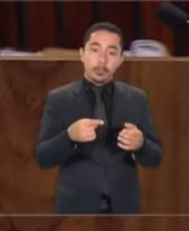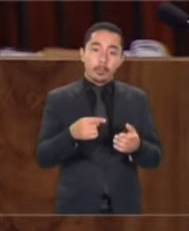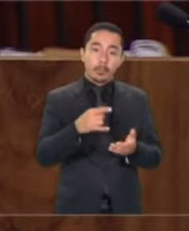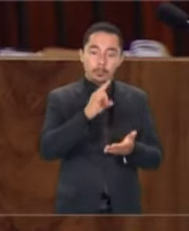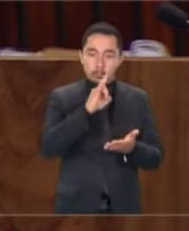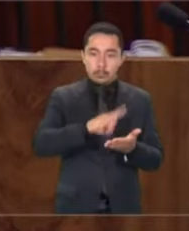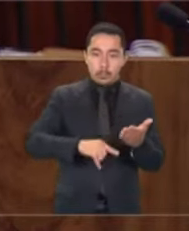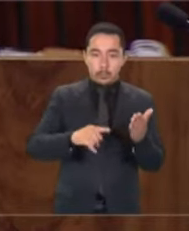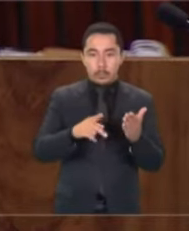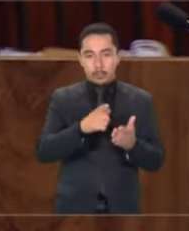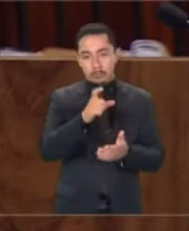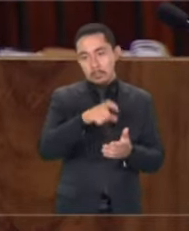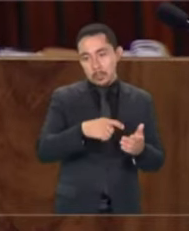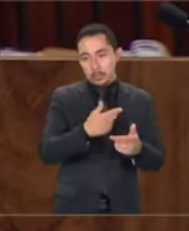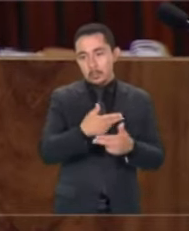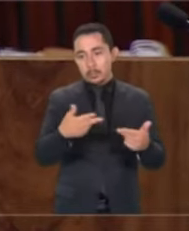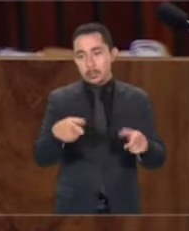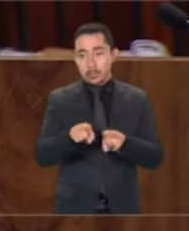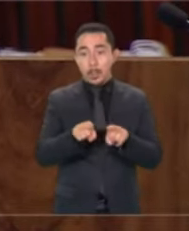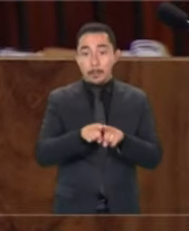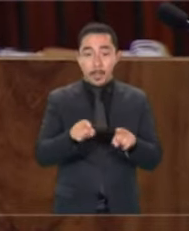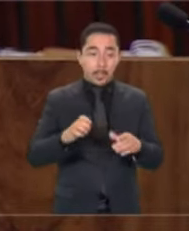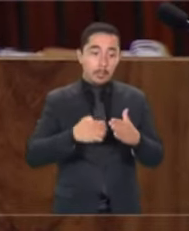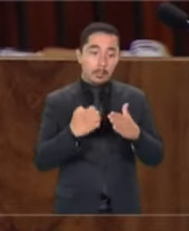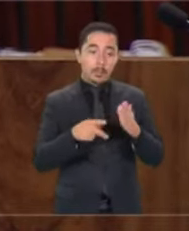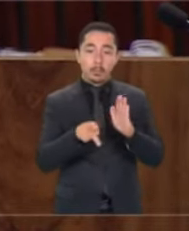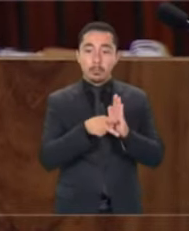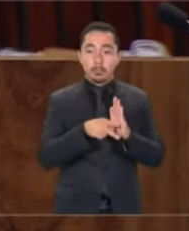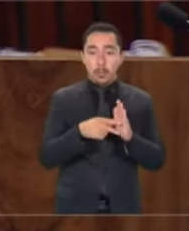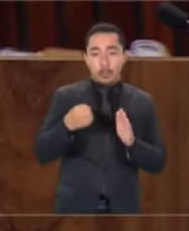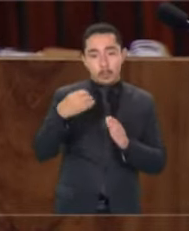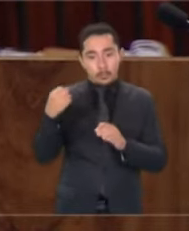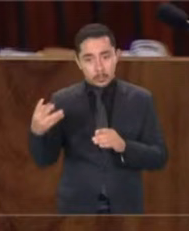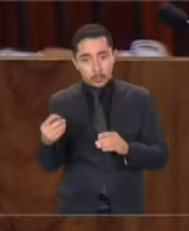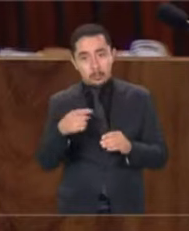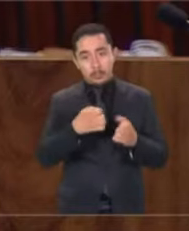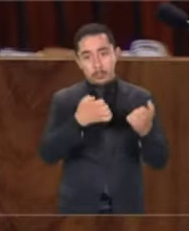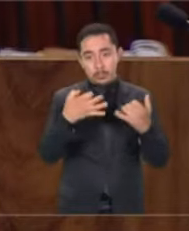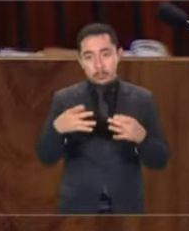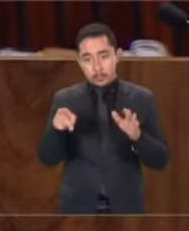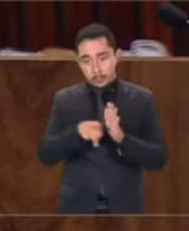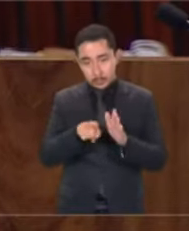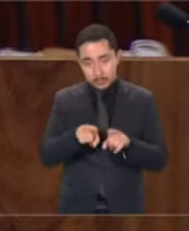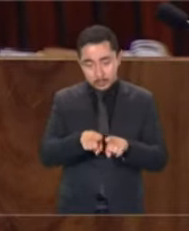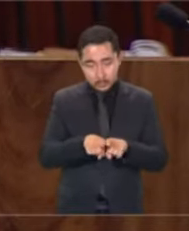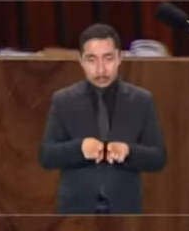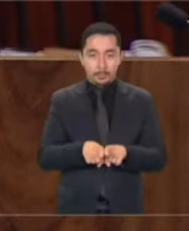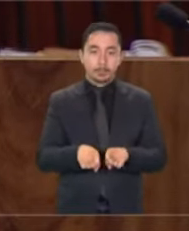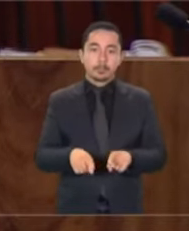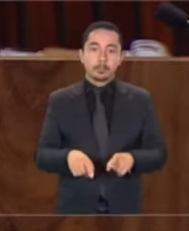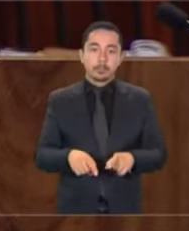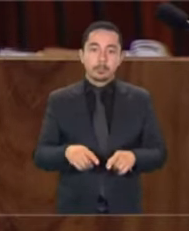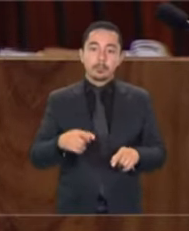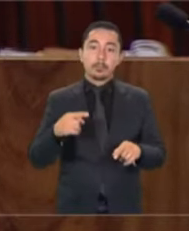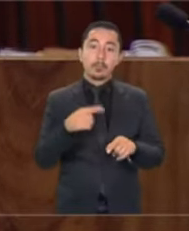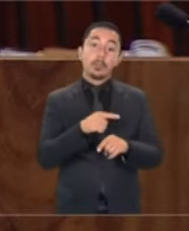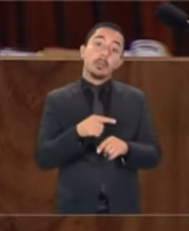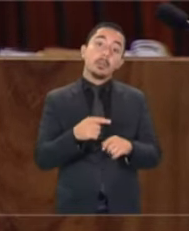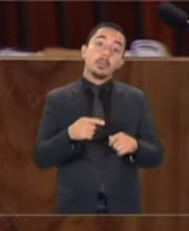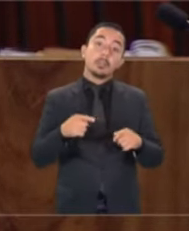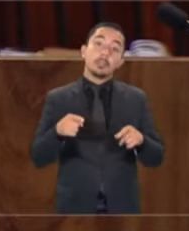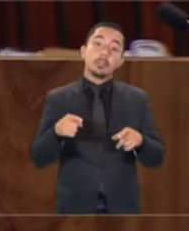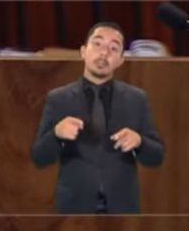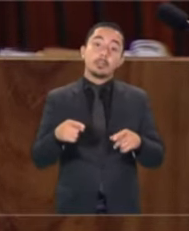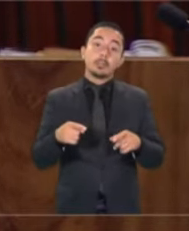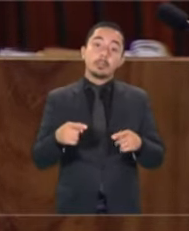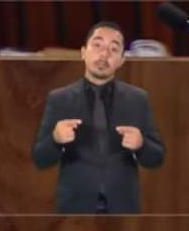de turismo, assim como nas notas explicativas fornecidas pelo prestador de contas a revelar o atendimento dos